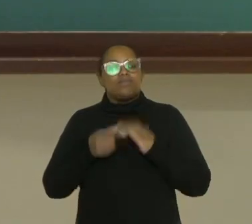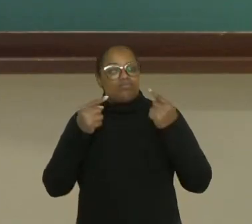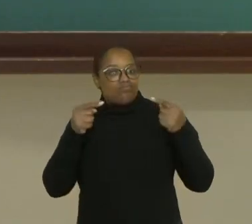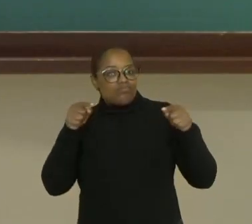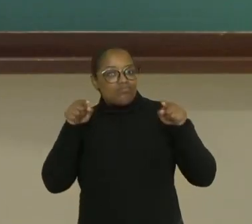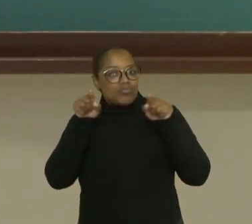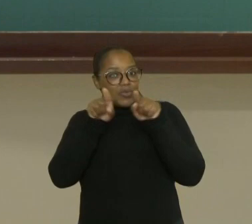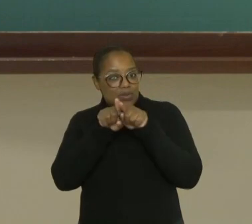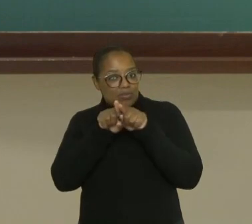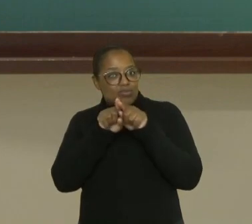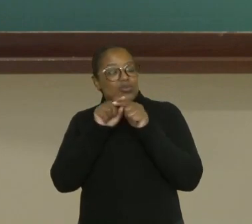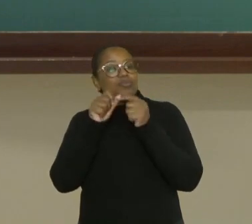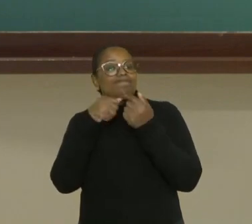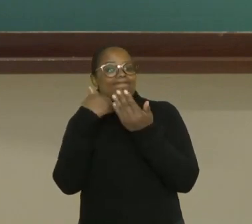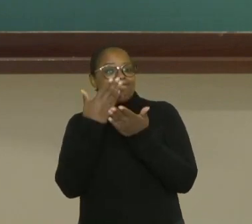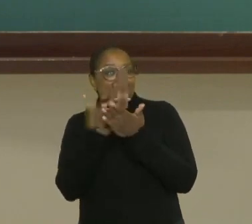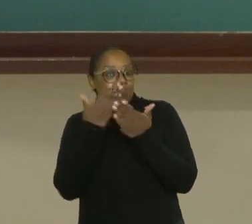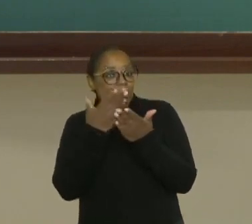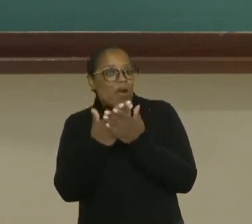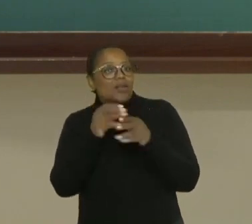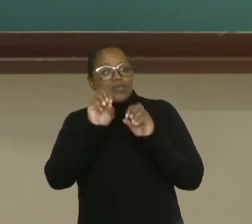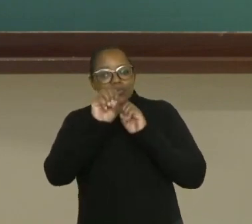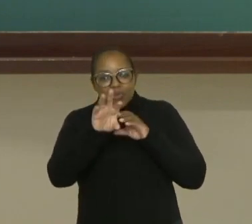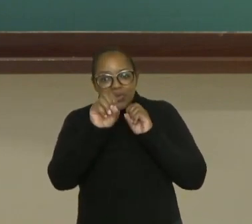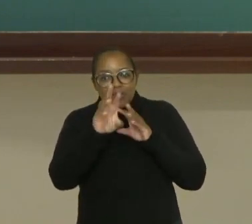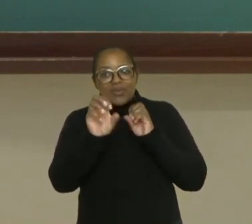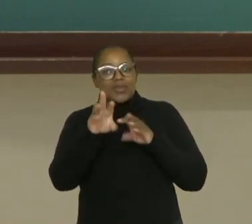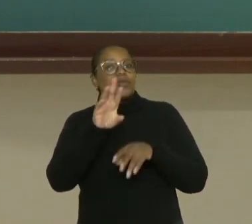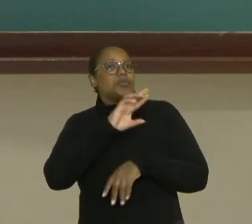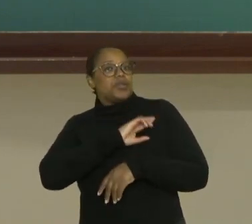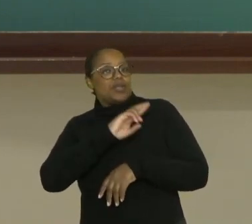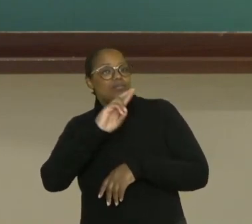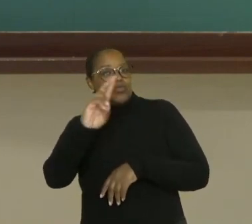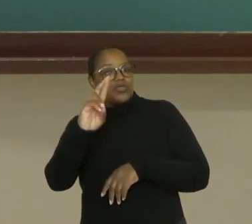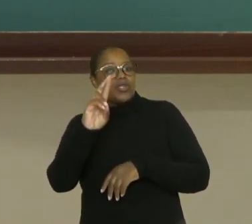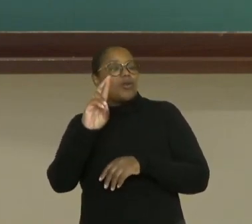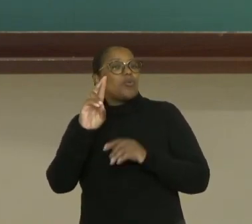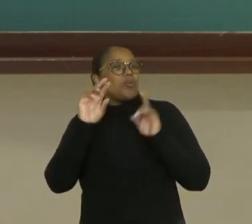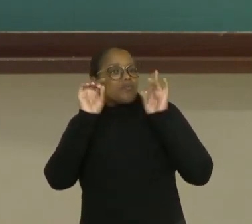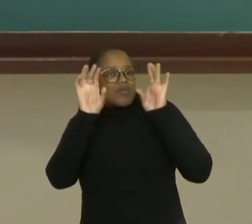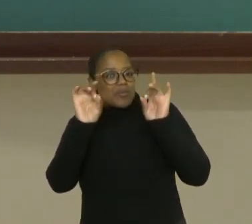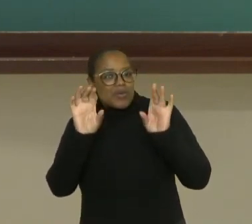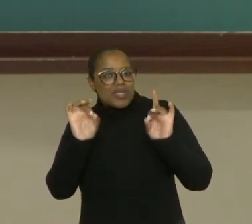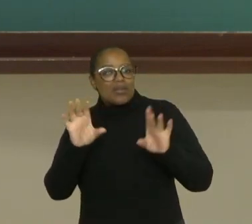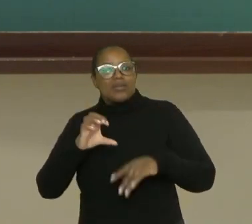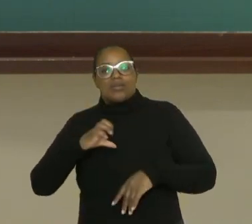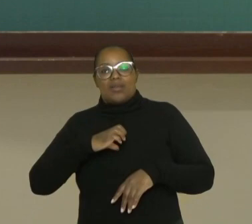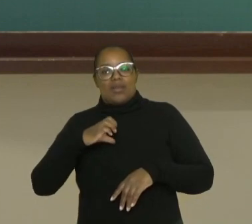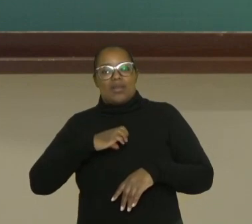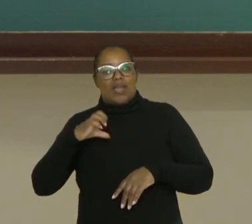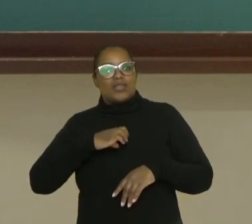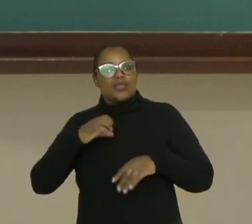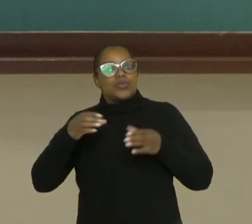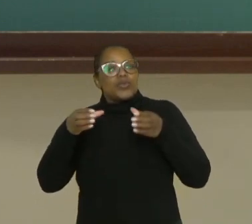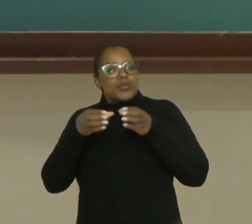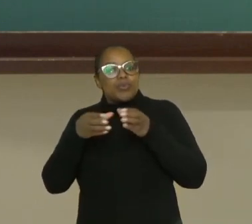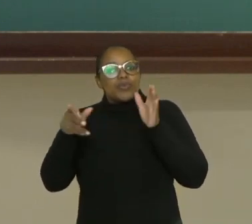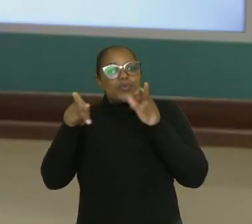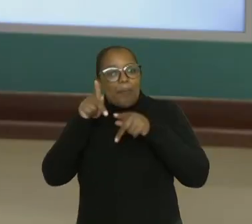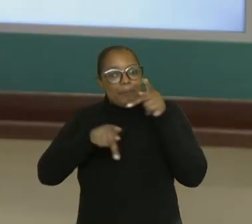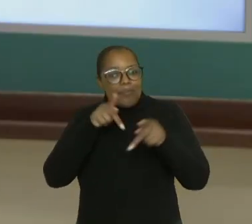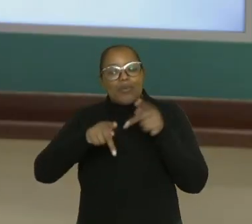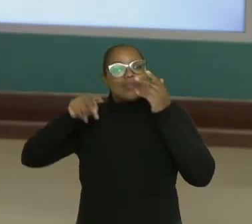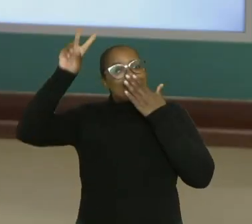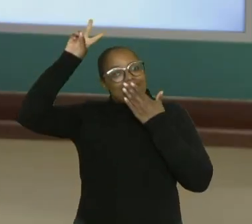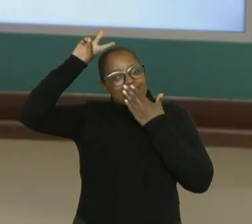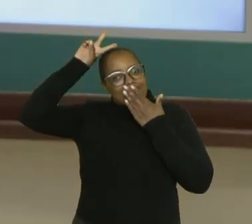Voltamos com a aula Paraná, Ensino Religioso, 7º ano, Preceitos Éticos e Valores Morais dos Povos Indígenas. E nesta